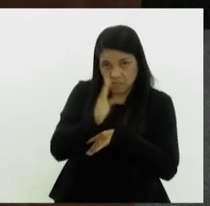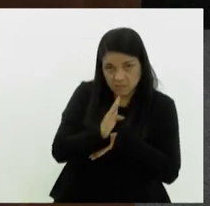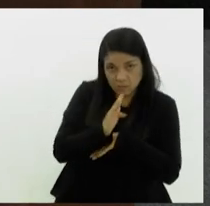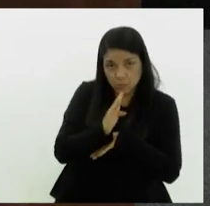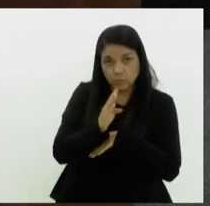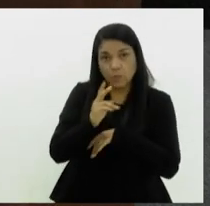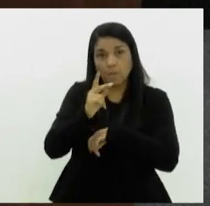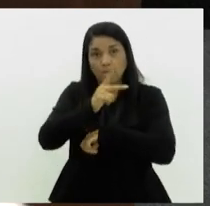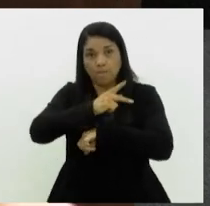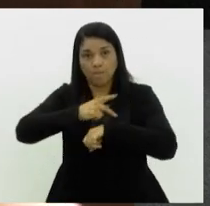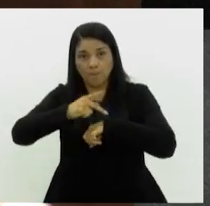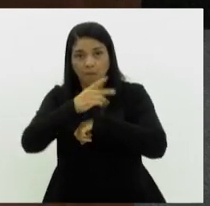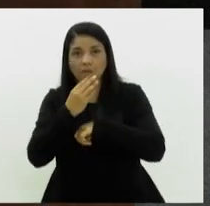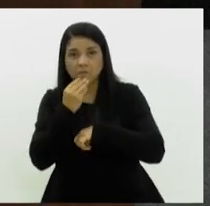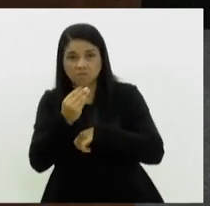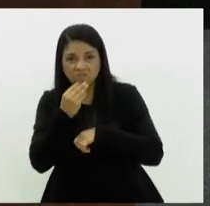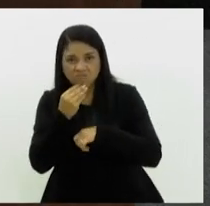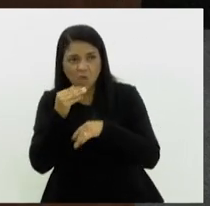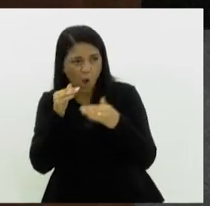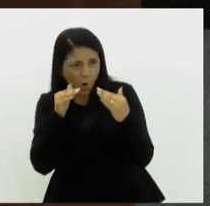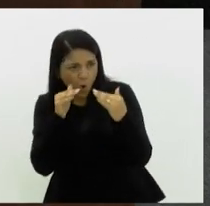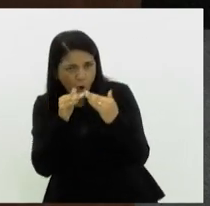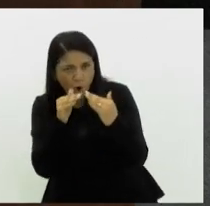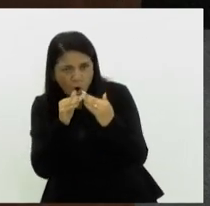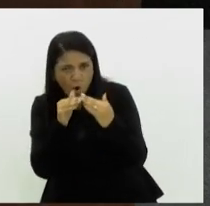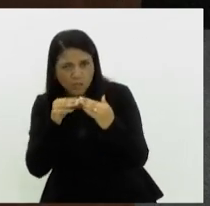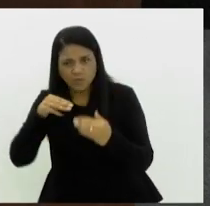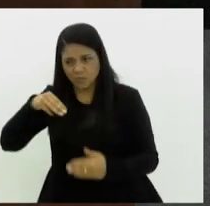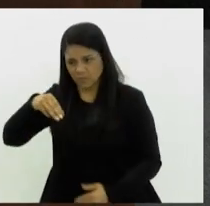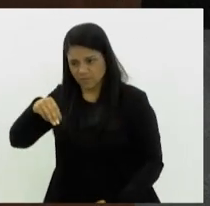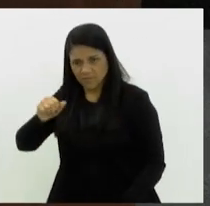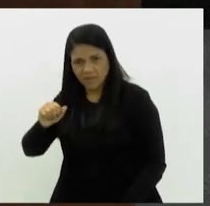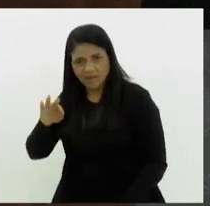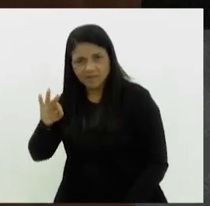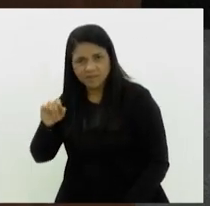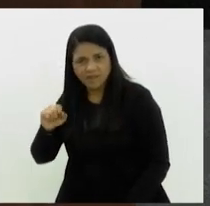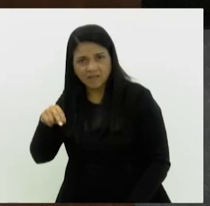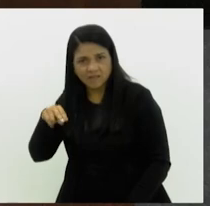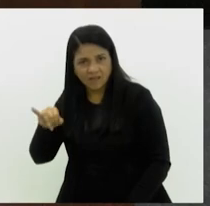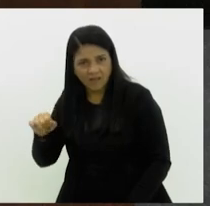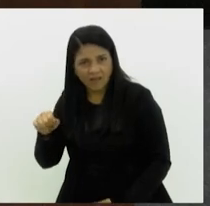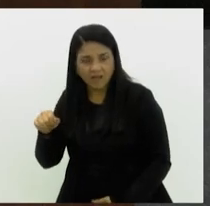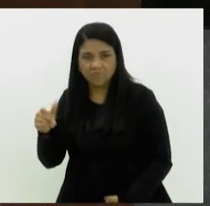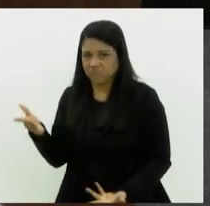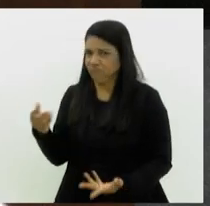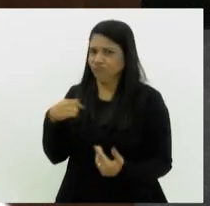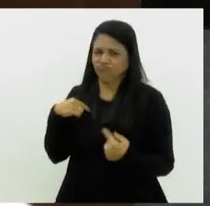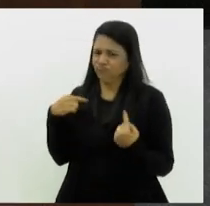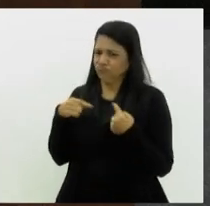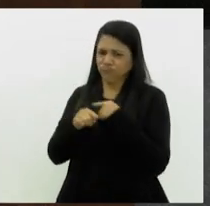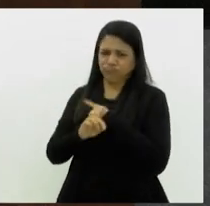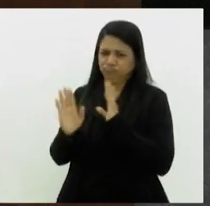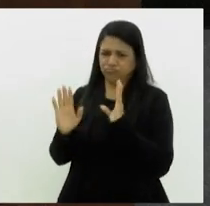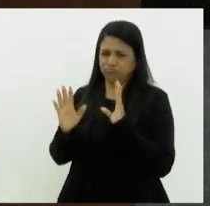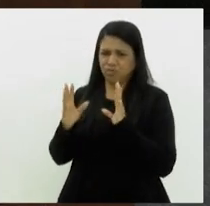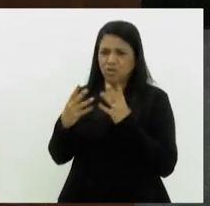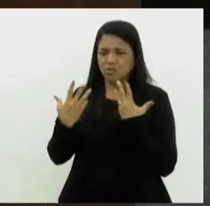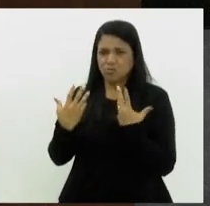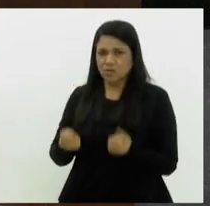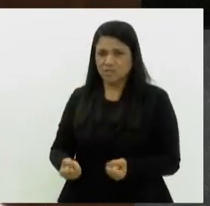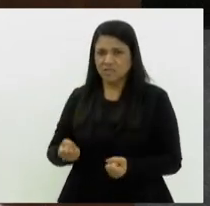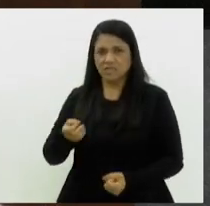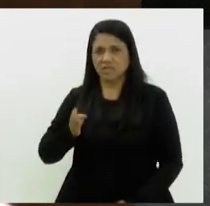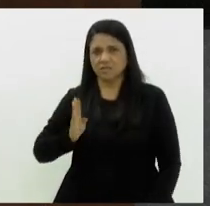com o que Netanyahu está fazendo contra o povo da Palestina mesmo